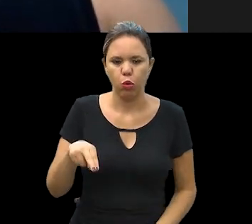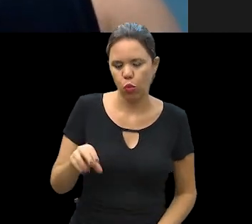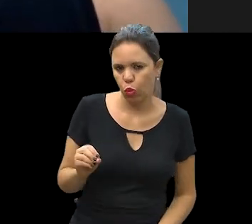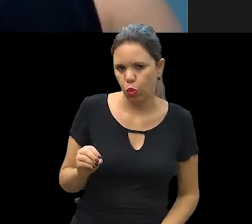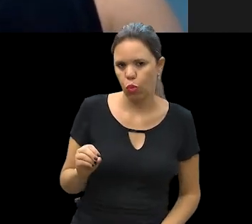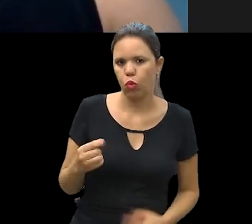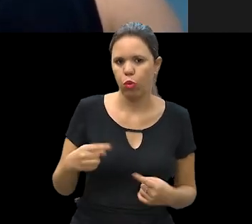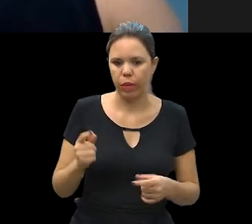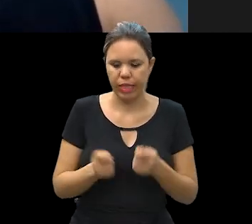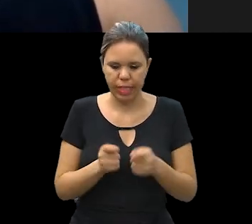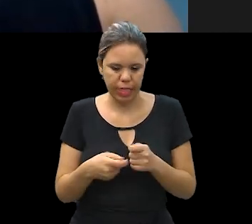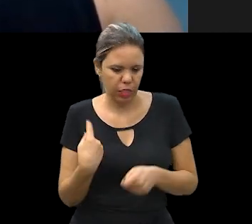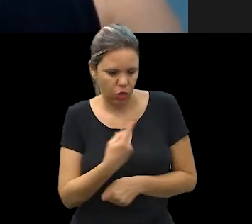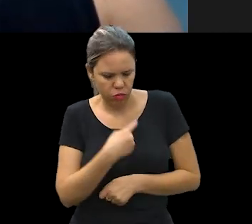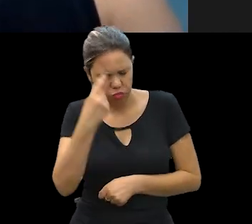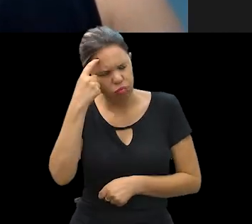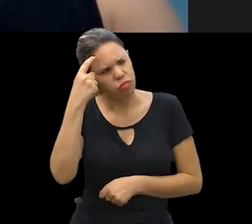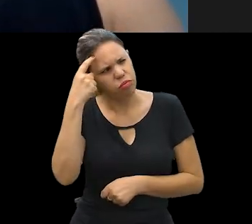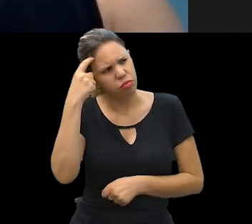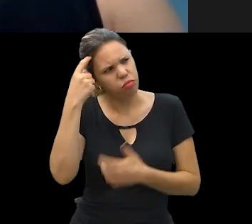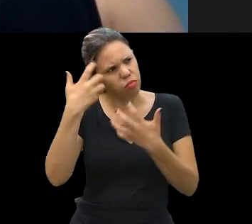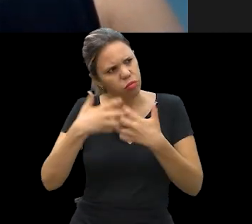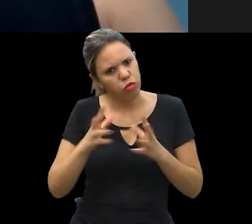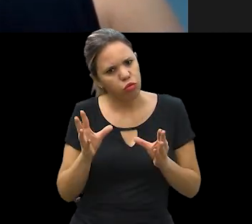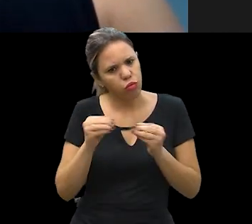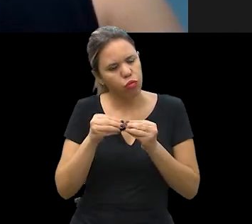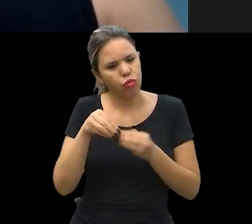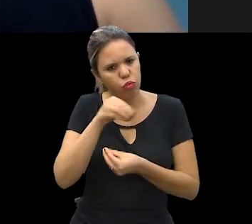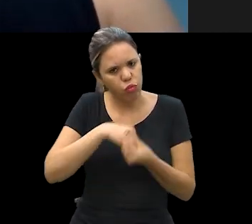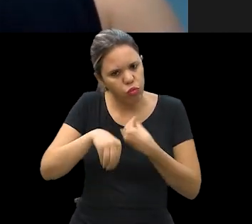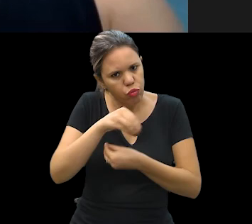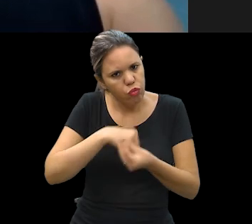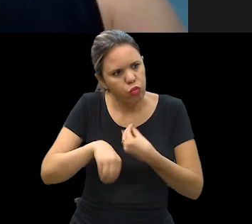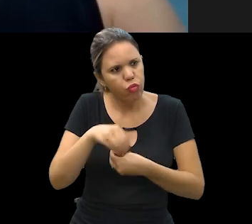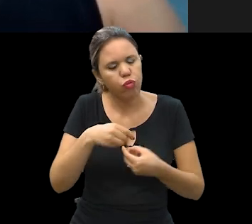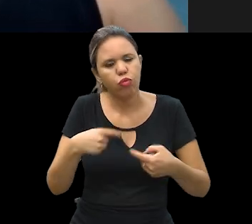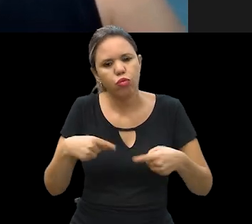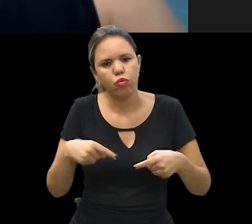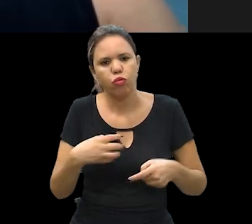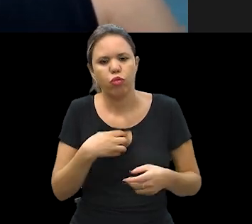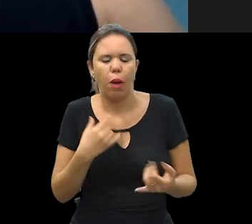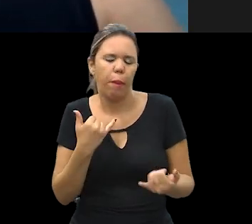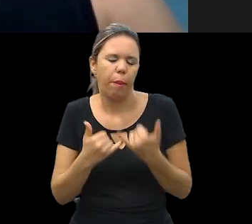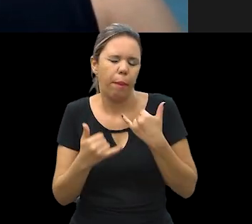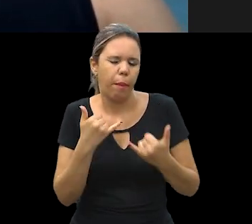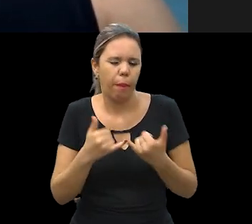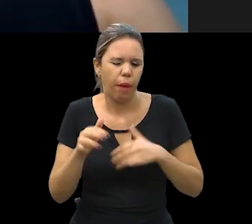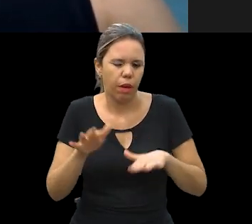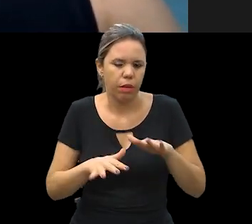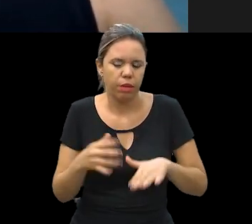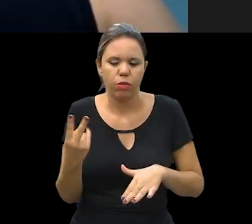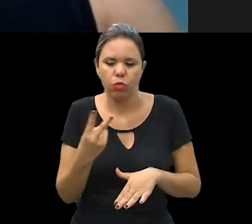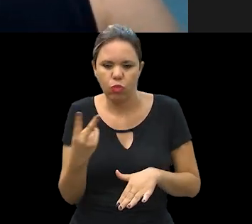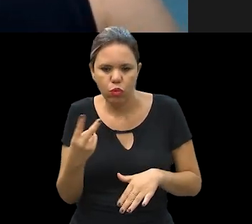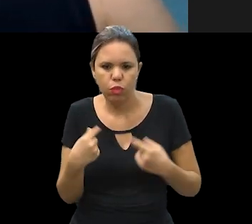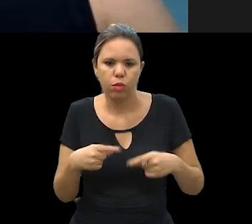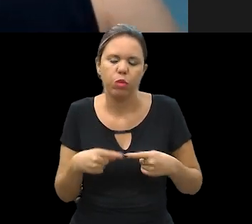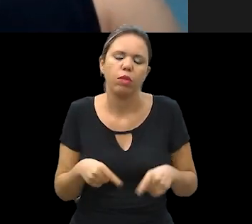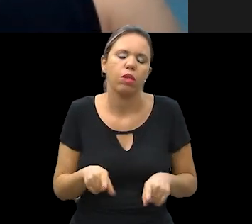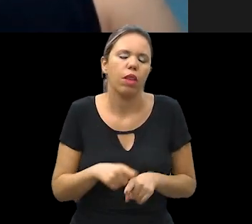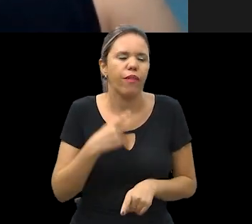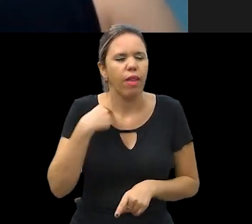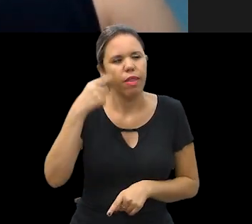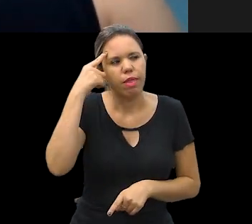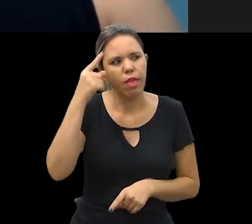Bruno, nosso baterista, de juntar a Viva Las Vegas. Elas têm uma melodia parecida, as duas músicas, né?